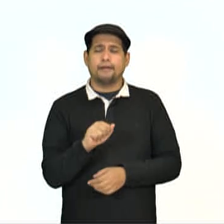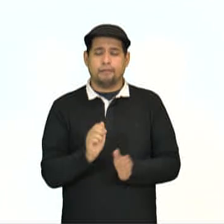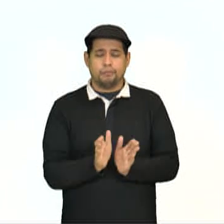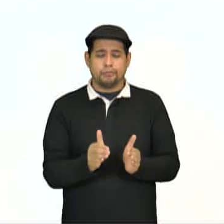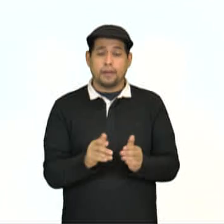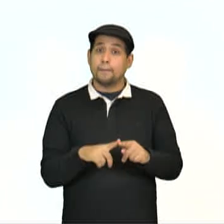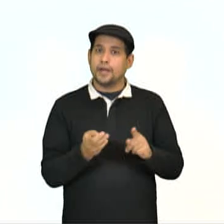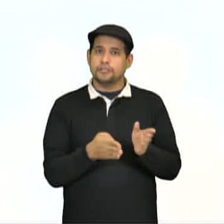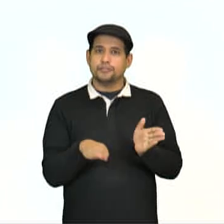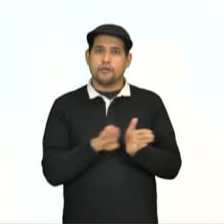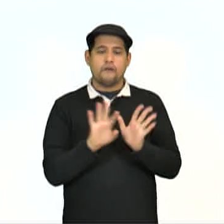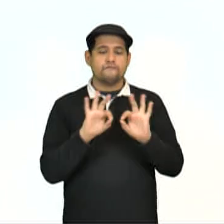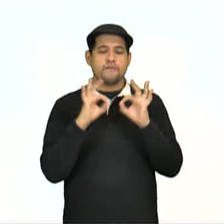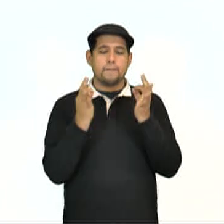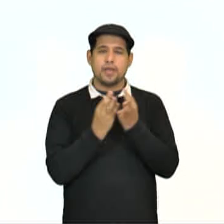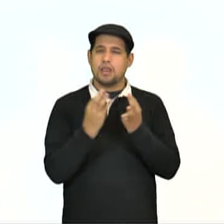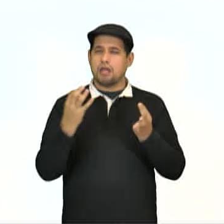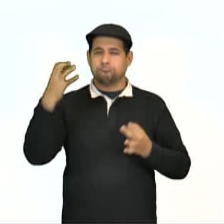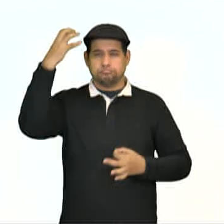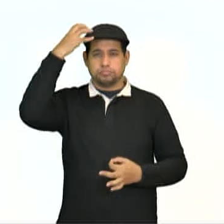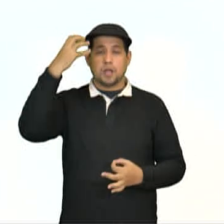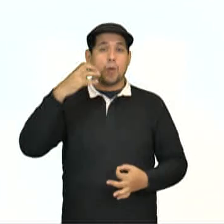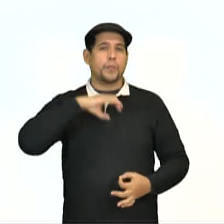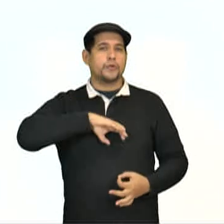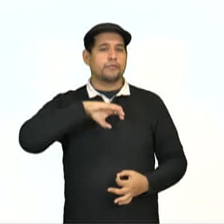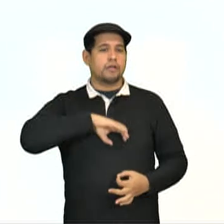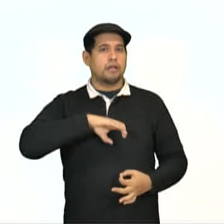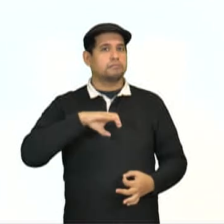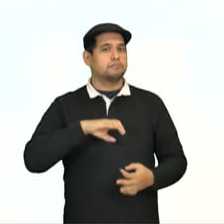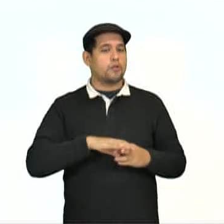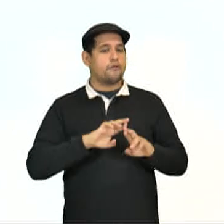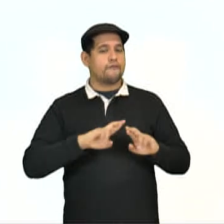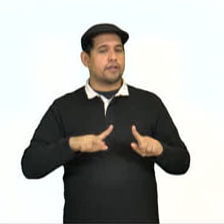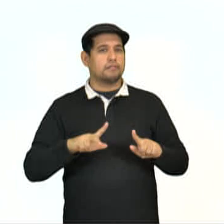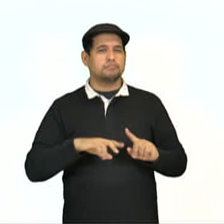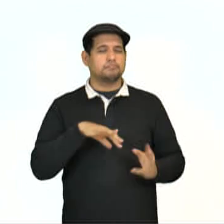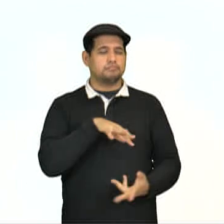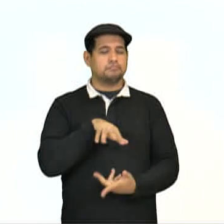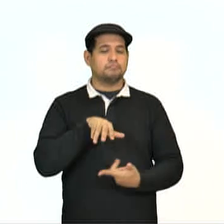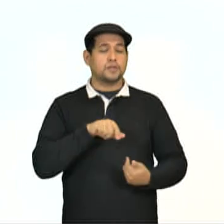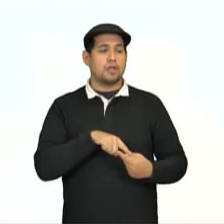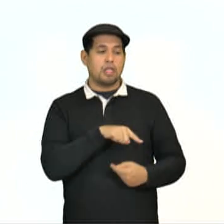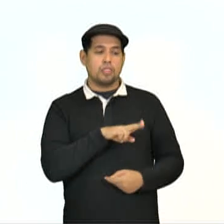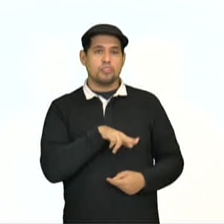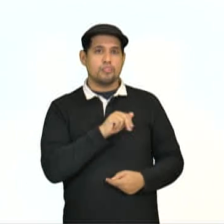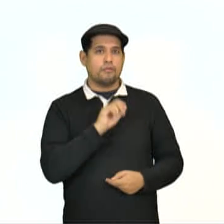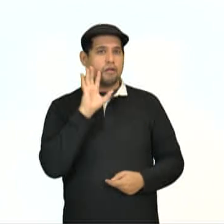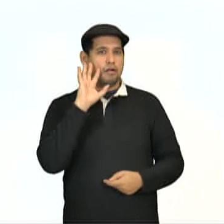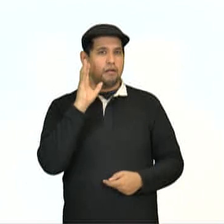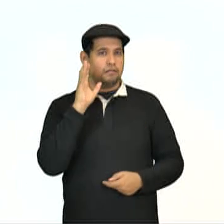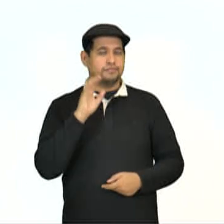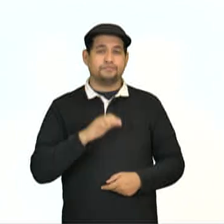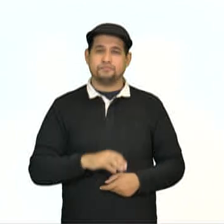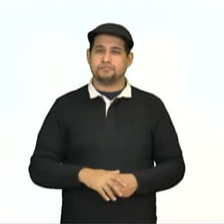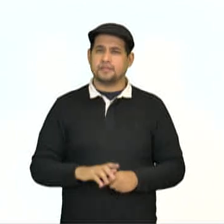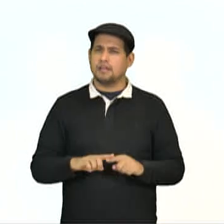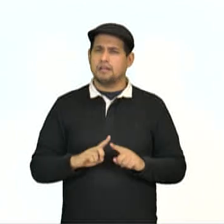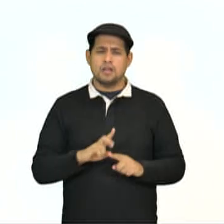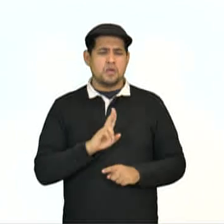família real portuguesa aqui, um fato inédito no mundo, até então isso nunca tinha rolado ainda,